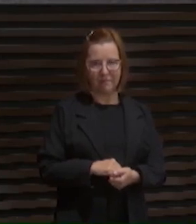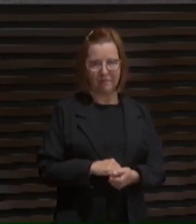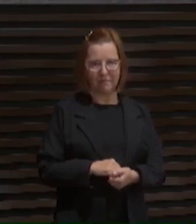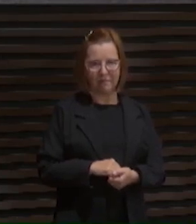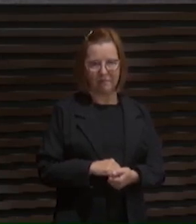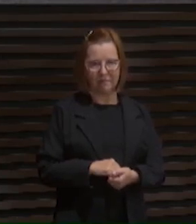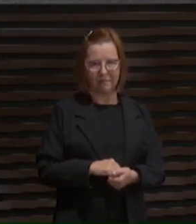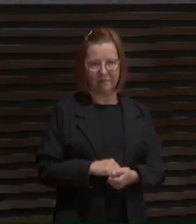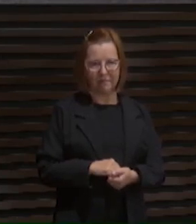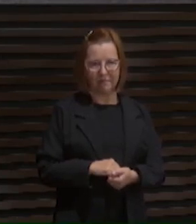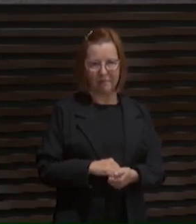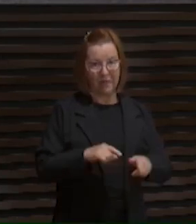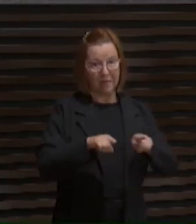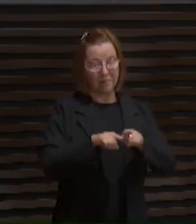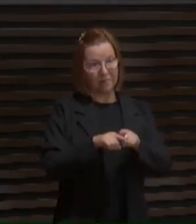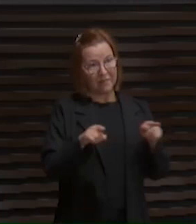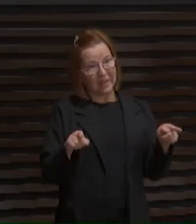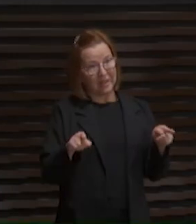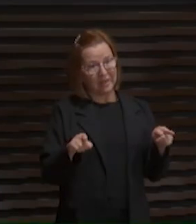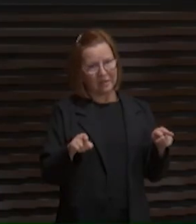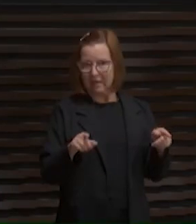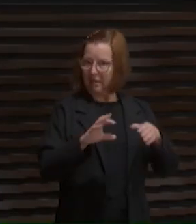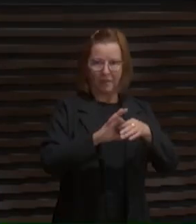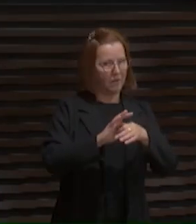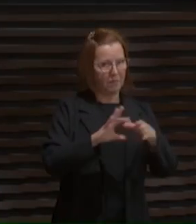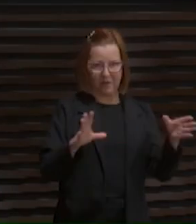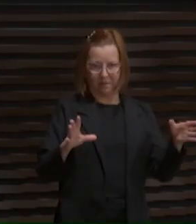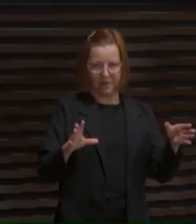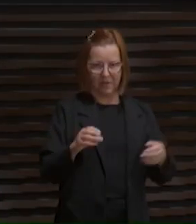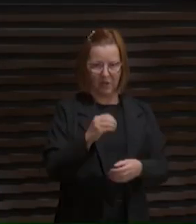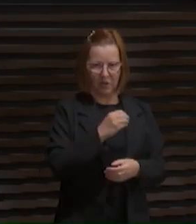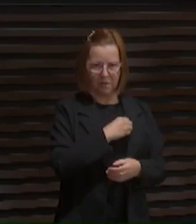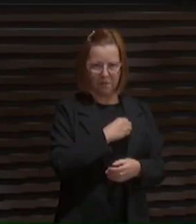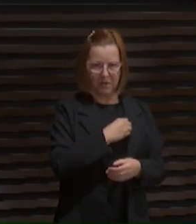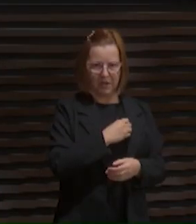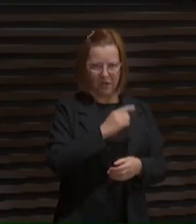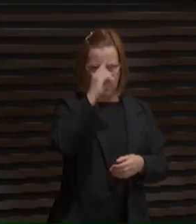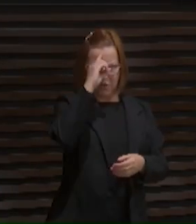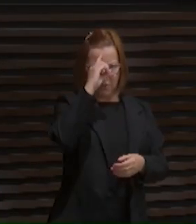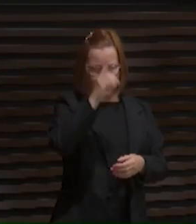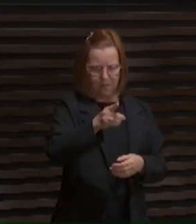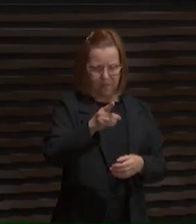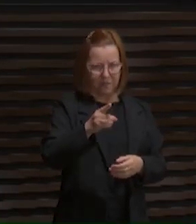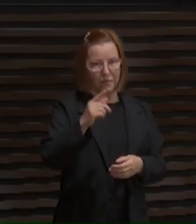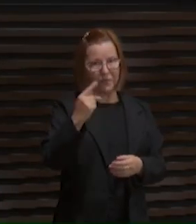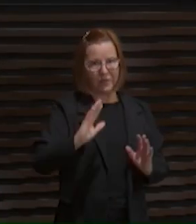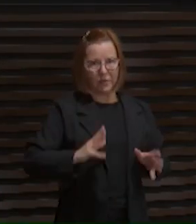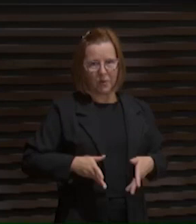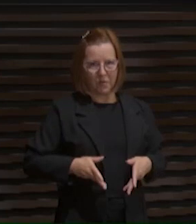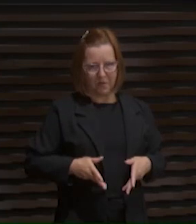A palavra de Deus diz assim: portanto, não permitam que o pecado reine em seu